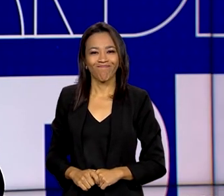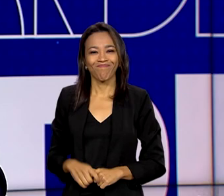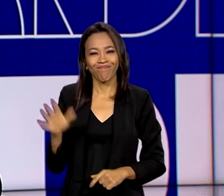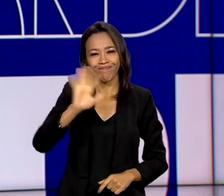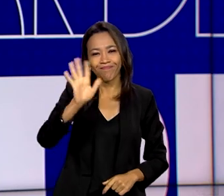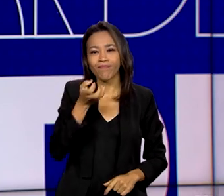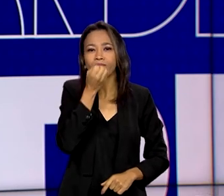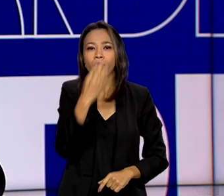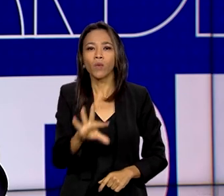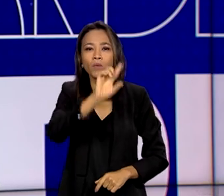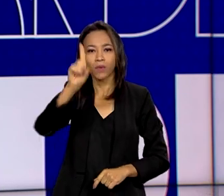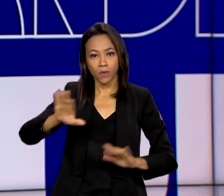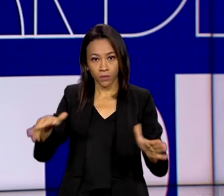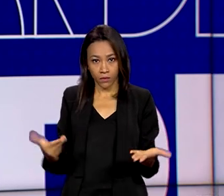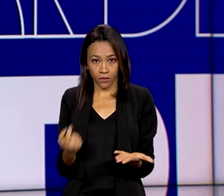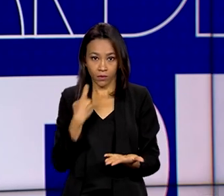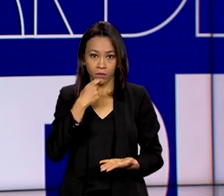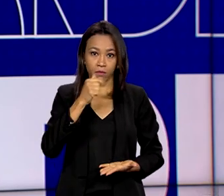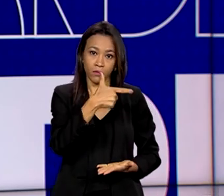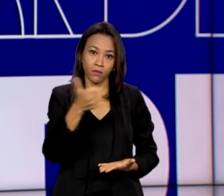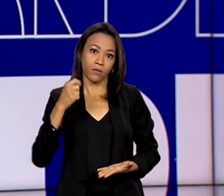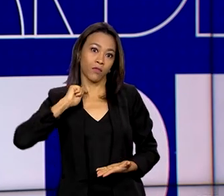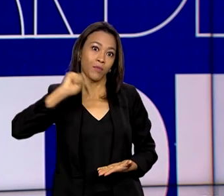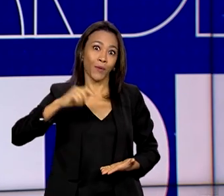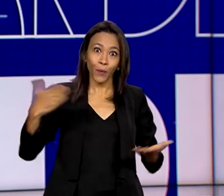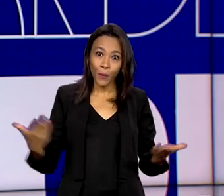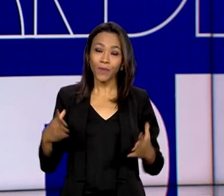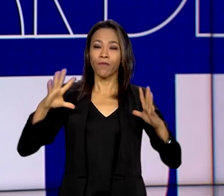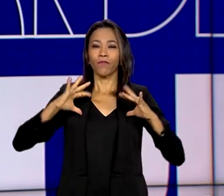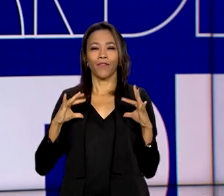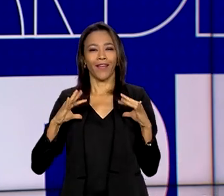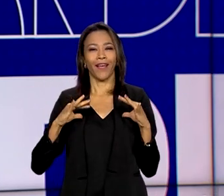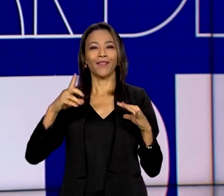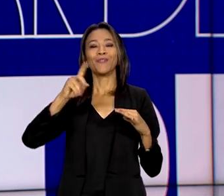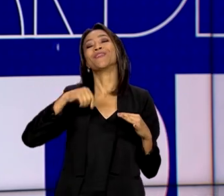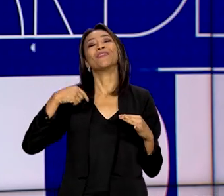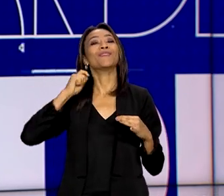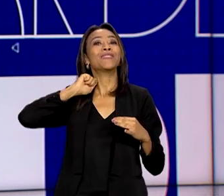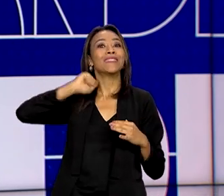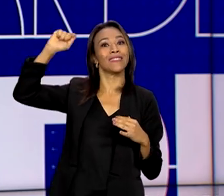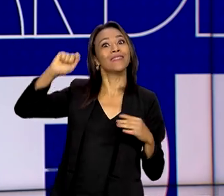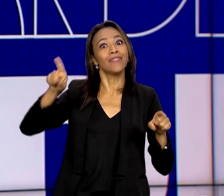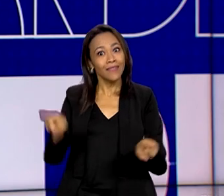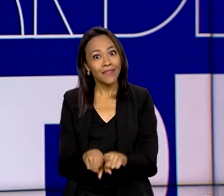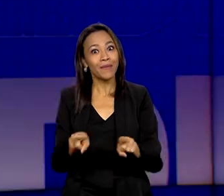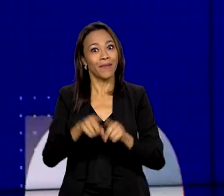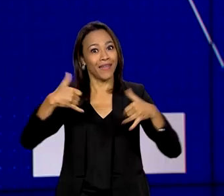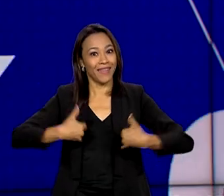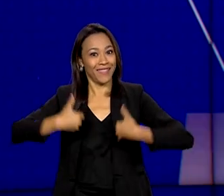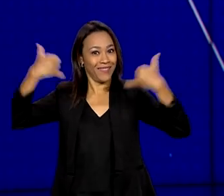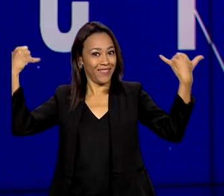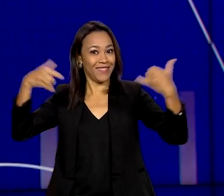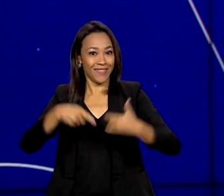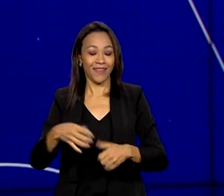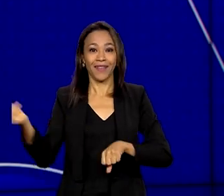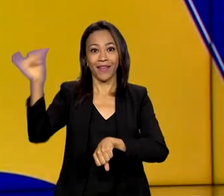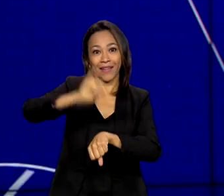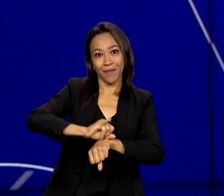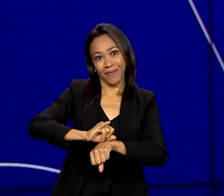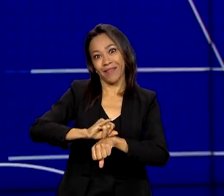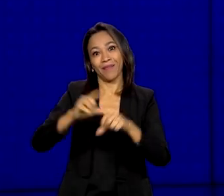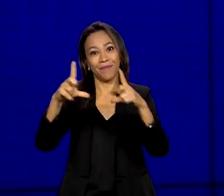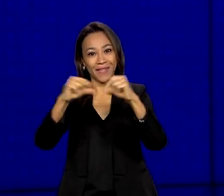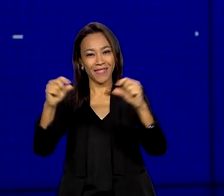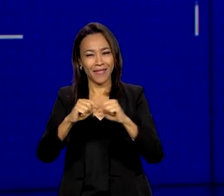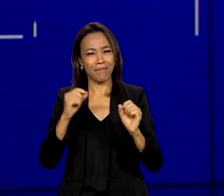Olá, bom dia. Sexta-feira, 21 de abril, feriado de Tiradentes e aniversário de Brasília. Parabéns à Capital Federal pelos